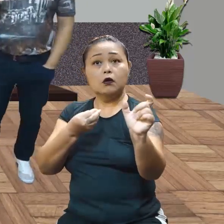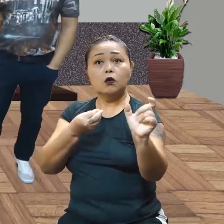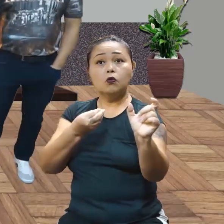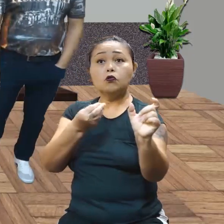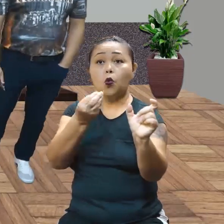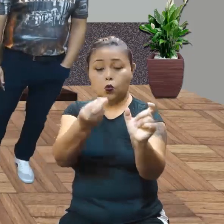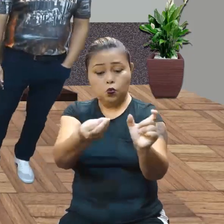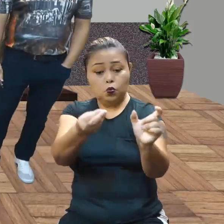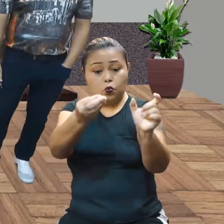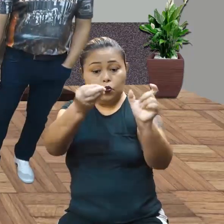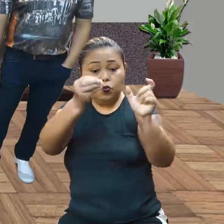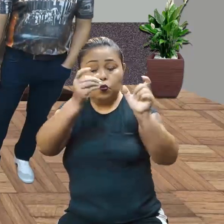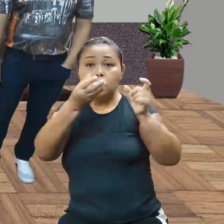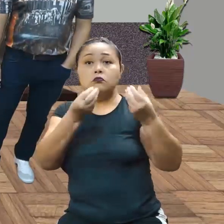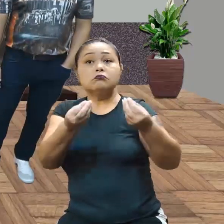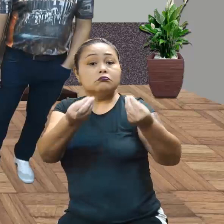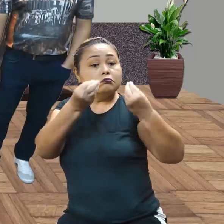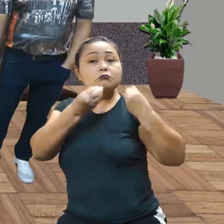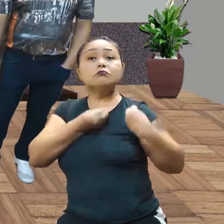esse título,